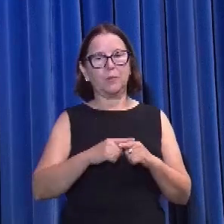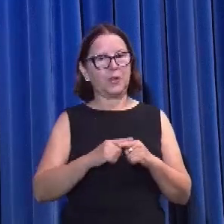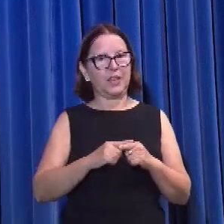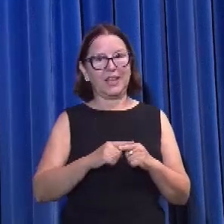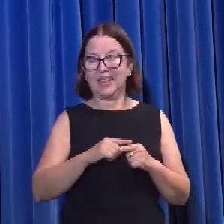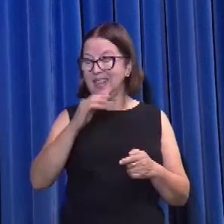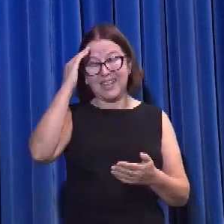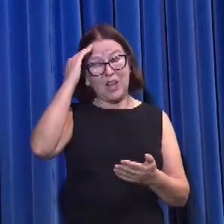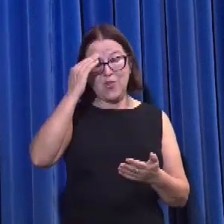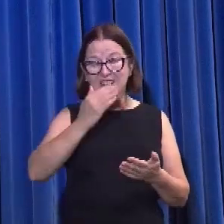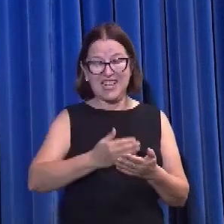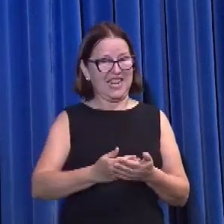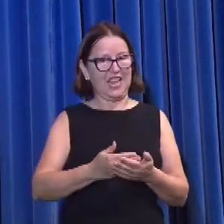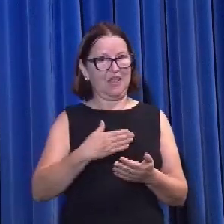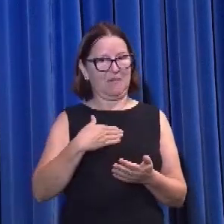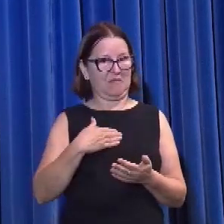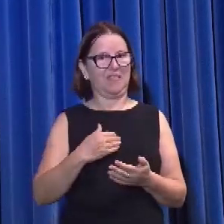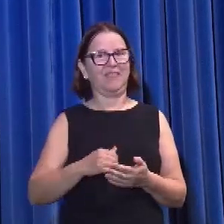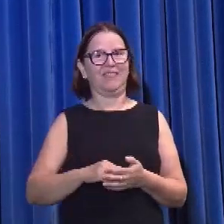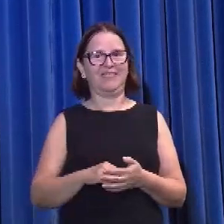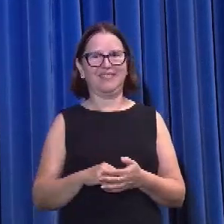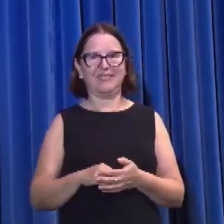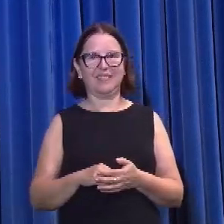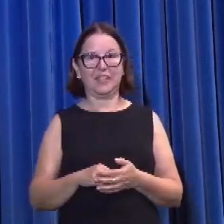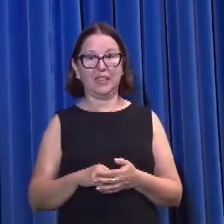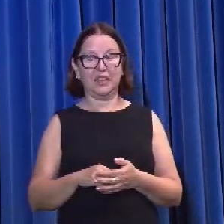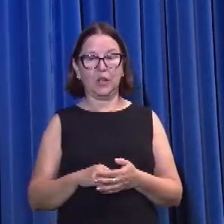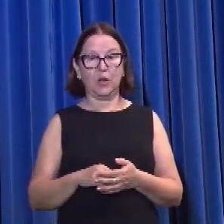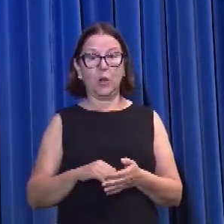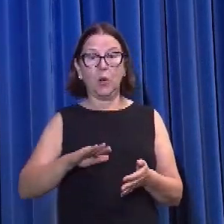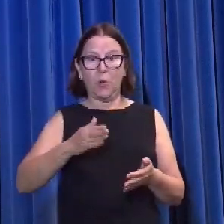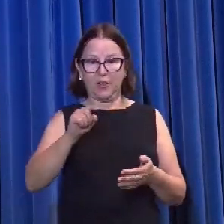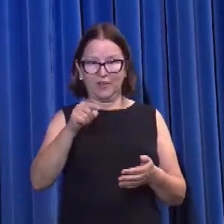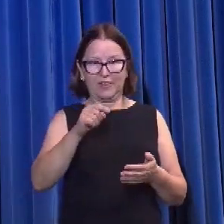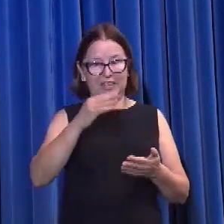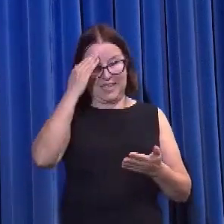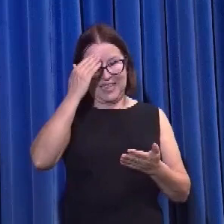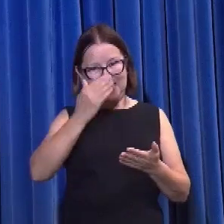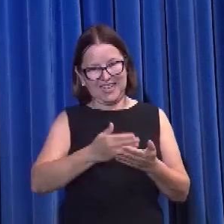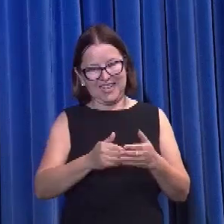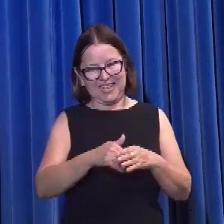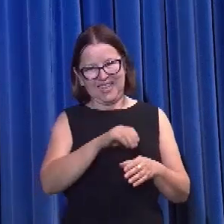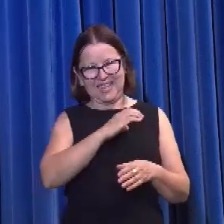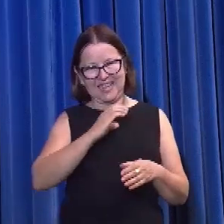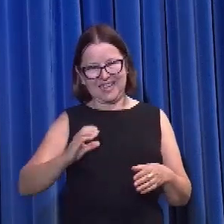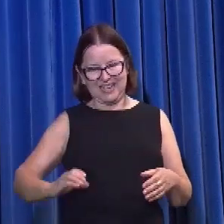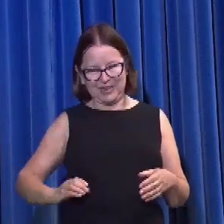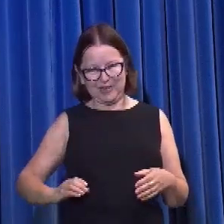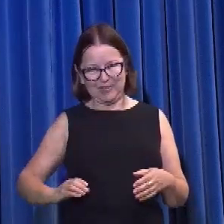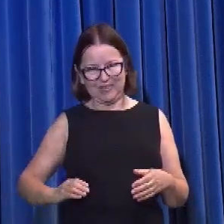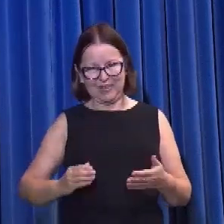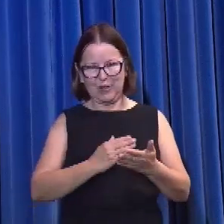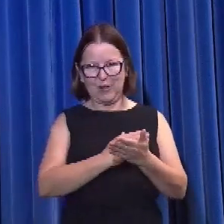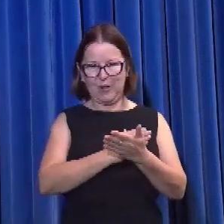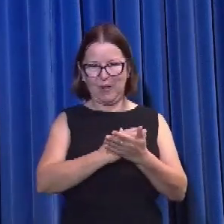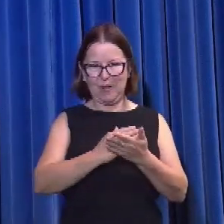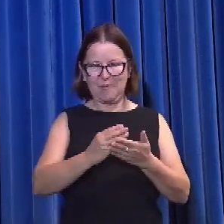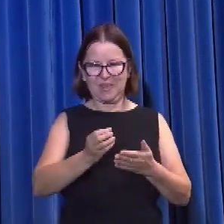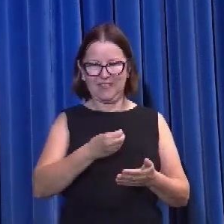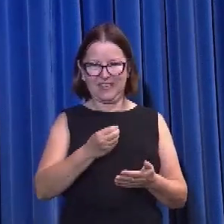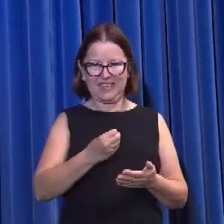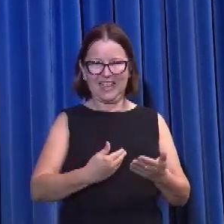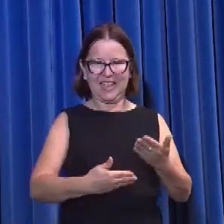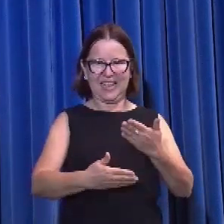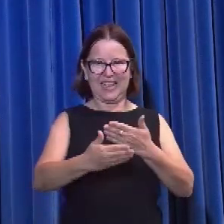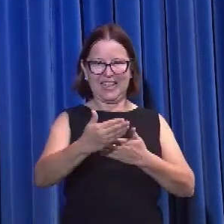A partir do momento em que você crê em Cristo, você passa a viver uma vida por